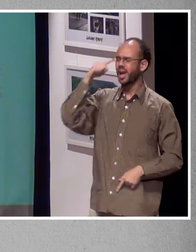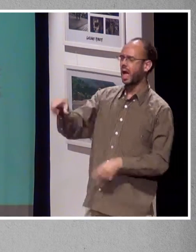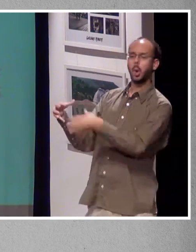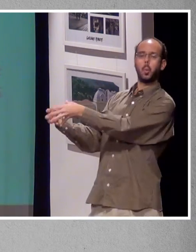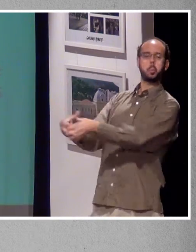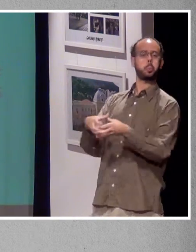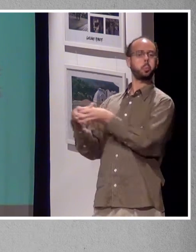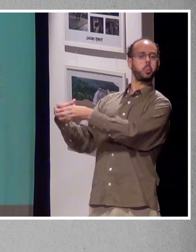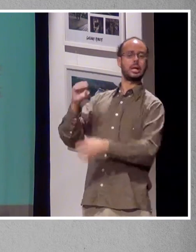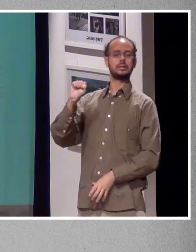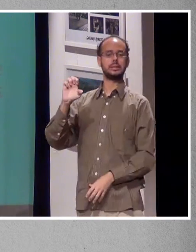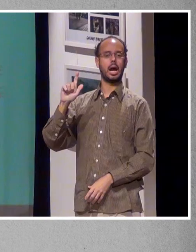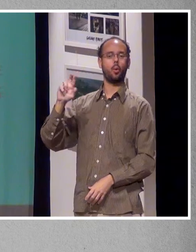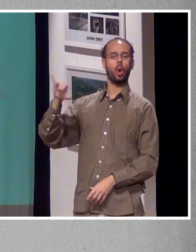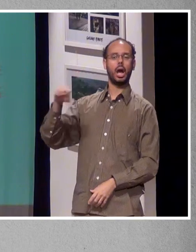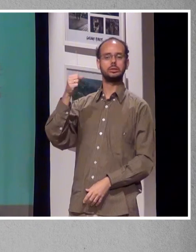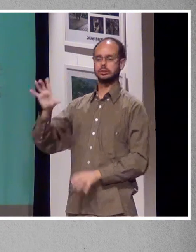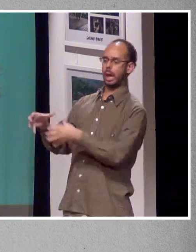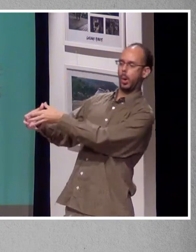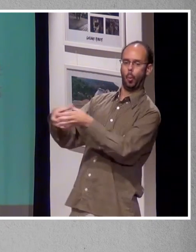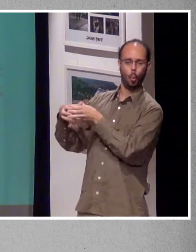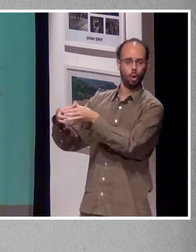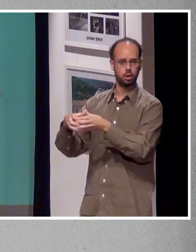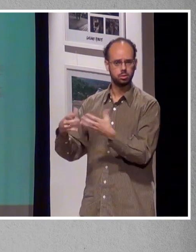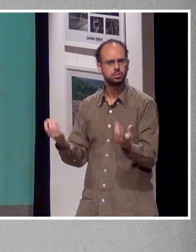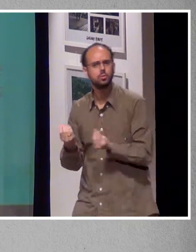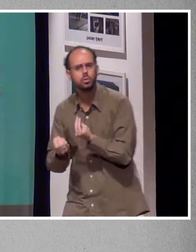nós vemos a comunidade surda